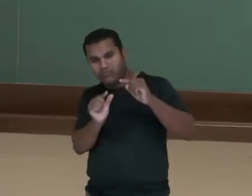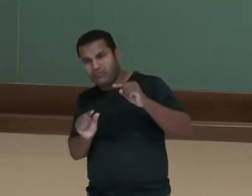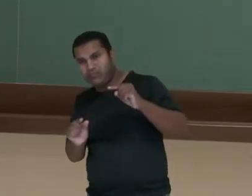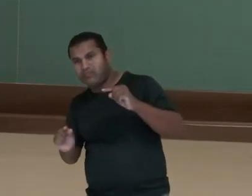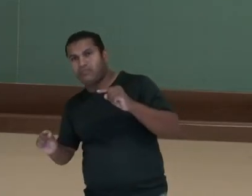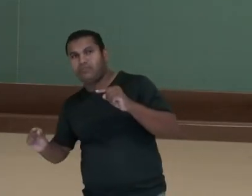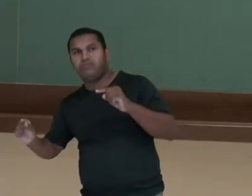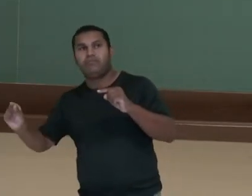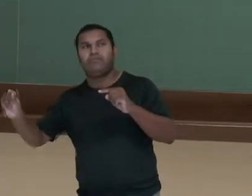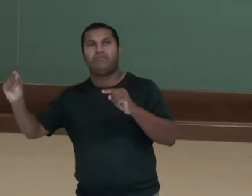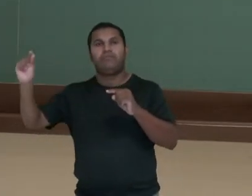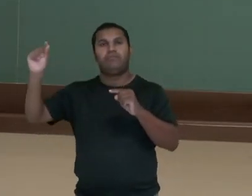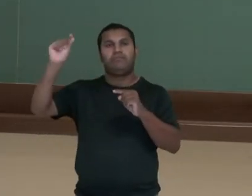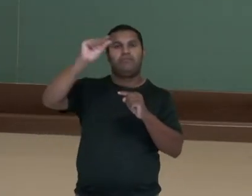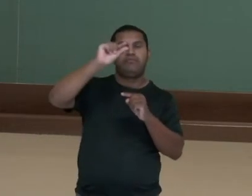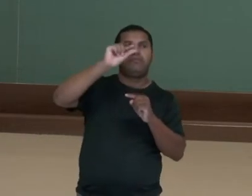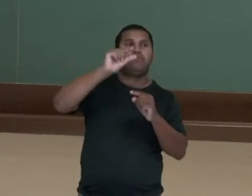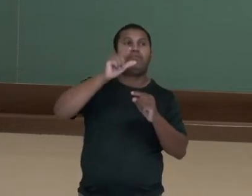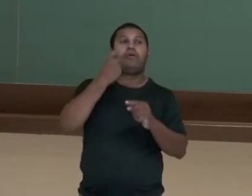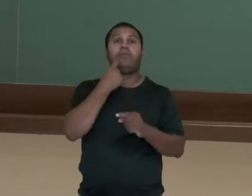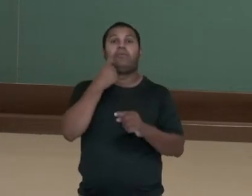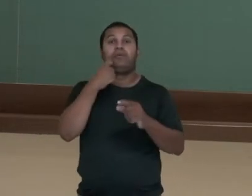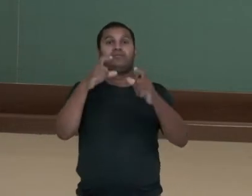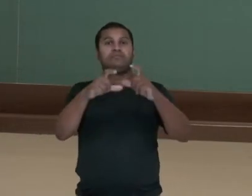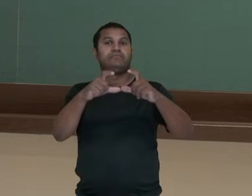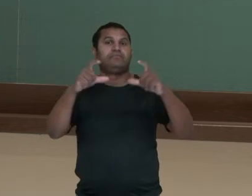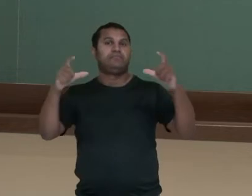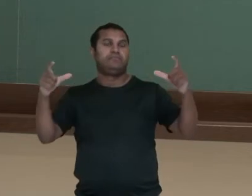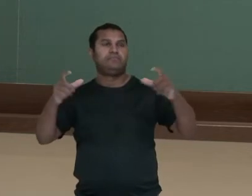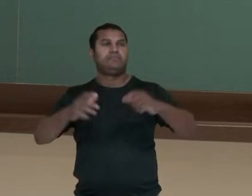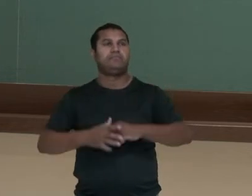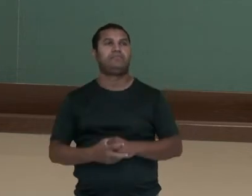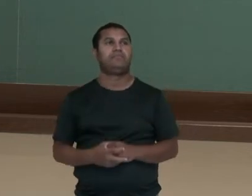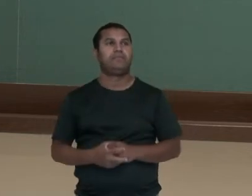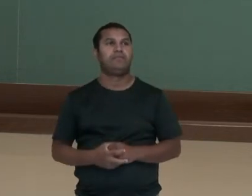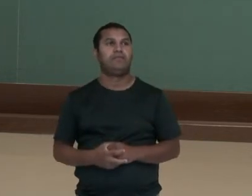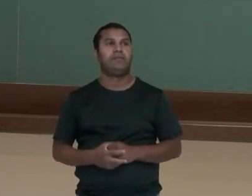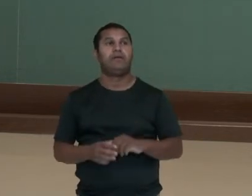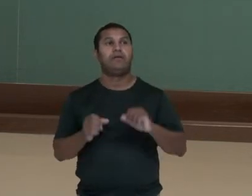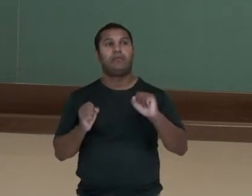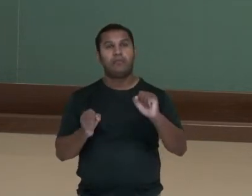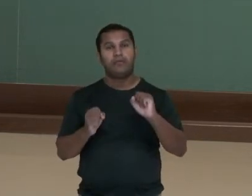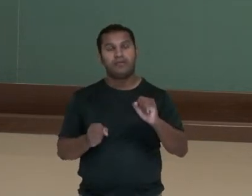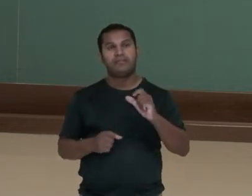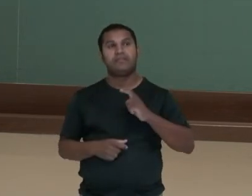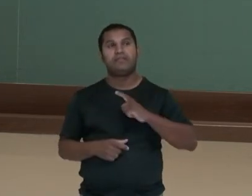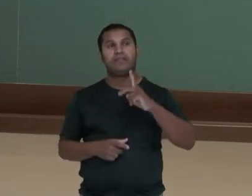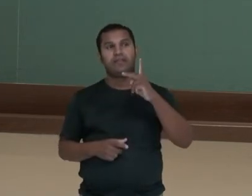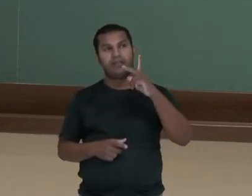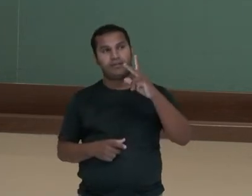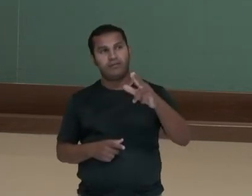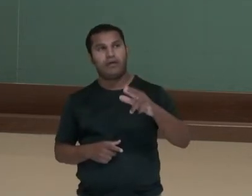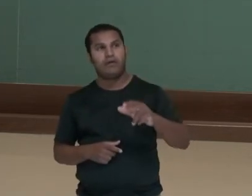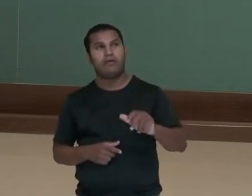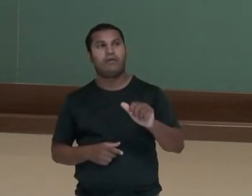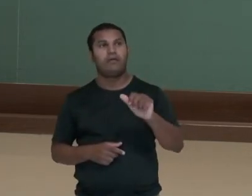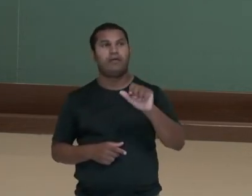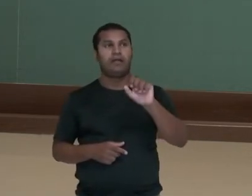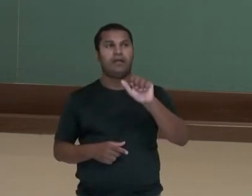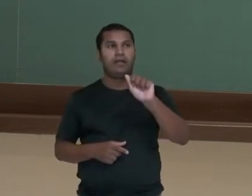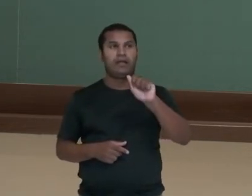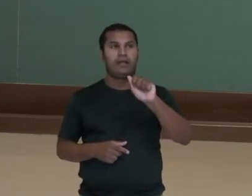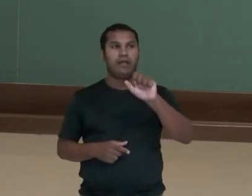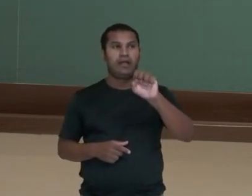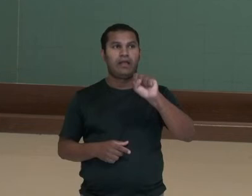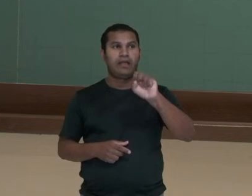Então, os seres vivos têm reprodução. Né? Ela pode ser assexuada e sexuada, né? Que aí tem suas particularidades.